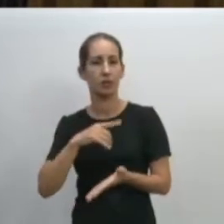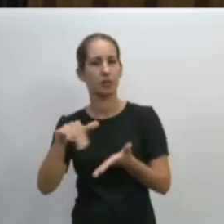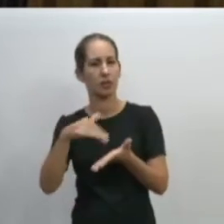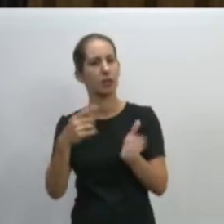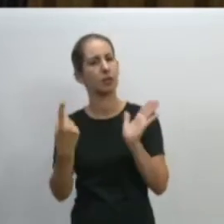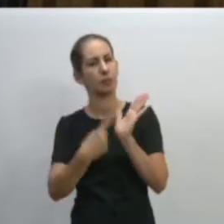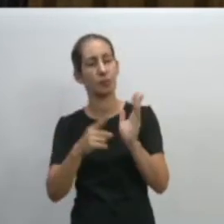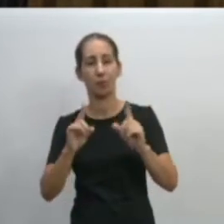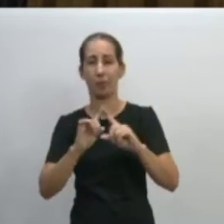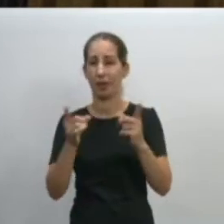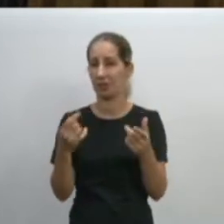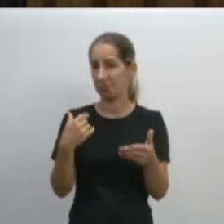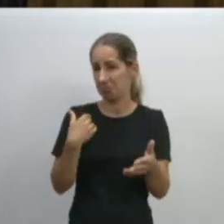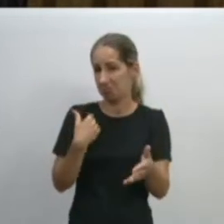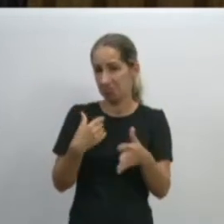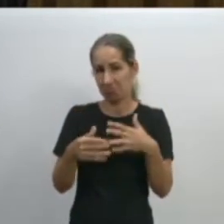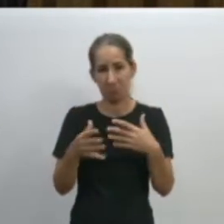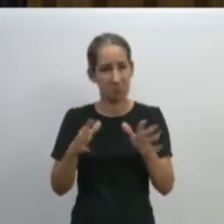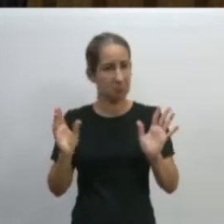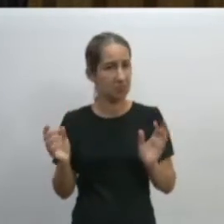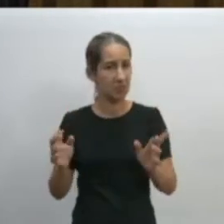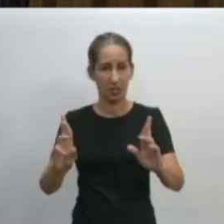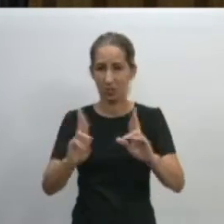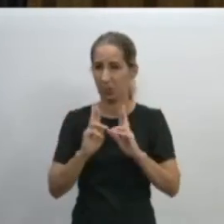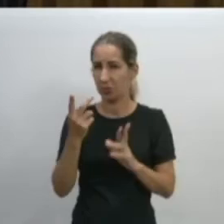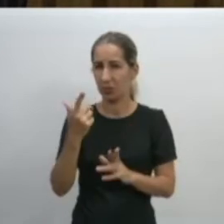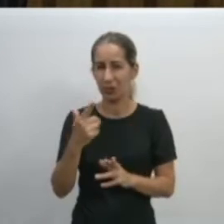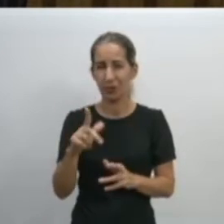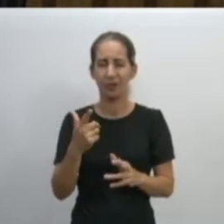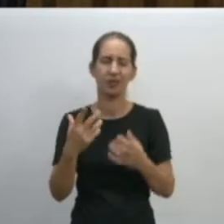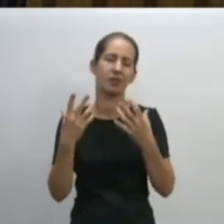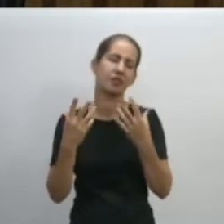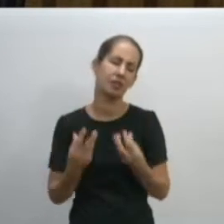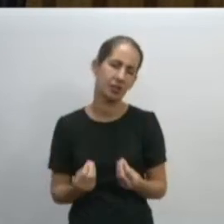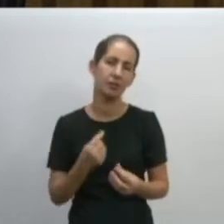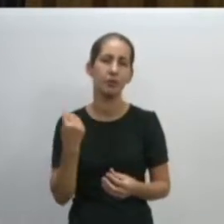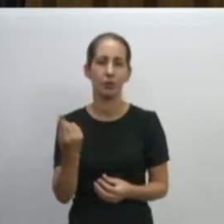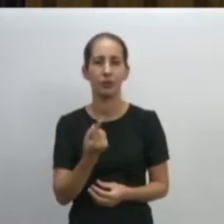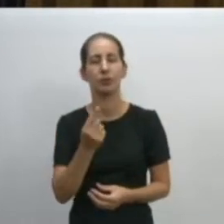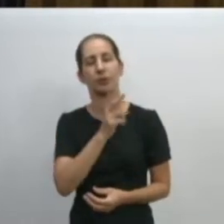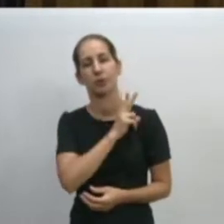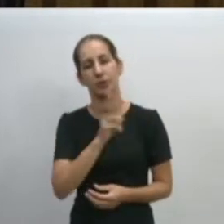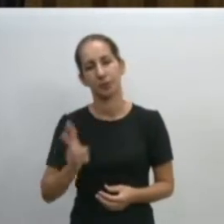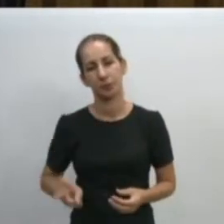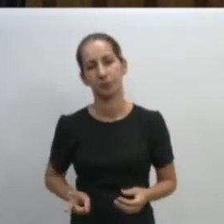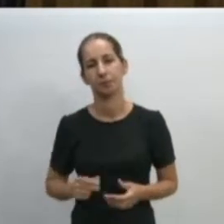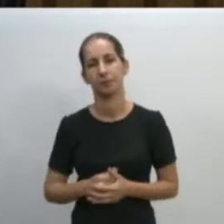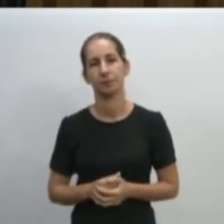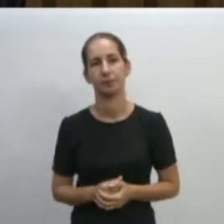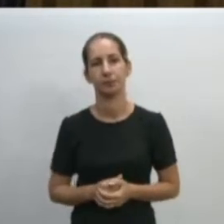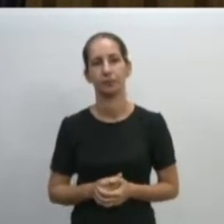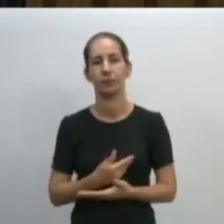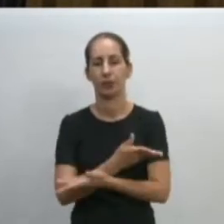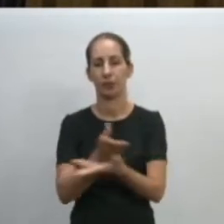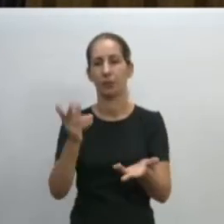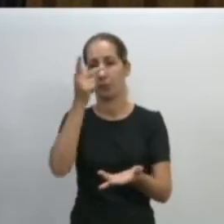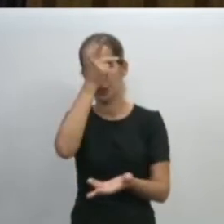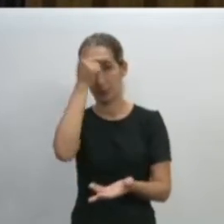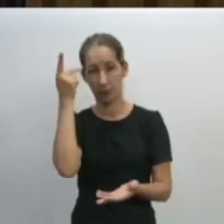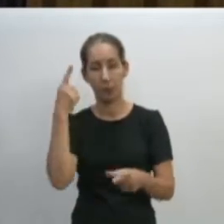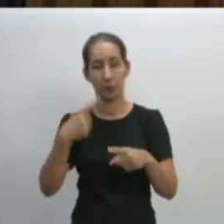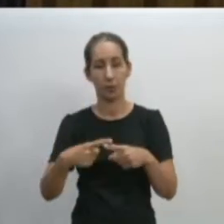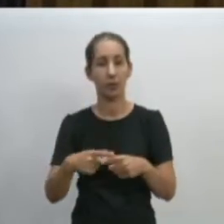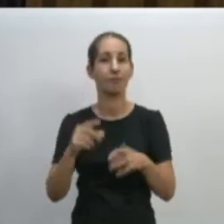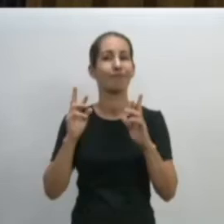agora tem secretários que sequer dão retorno, e é muito desgastante para nós, vereadores, e, sobretudo, para a população, porque cria